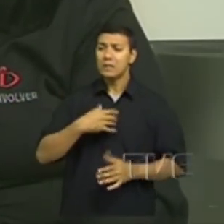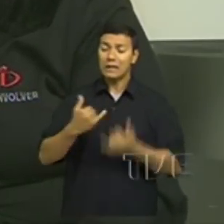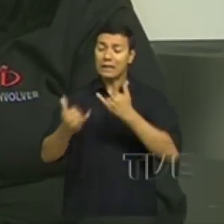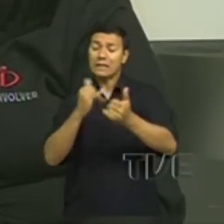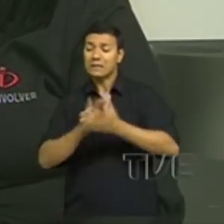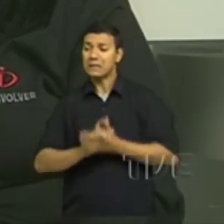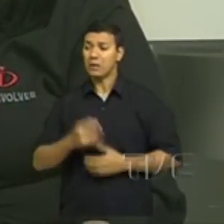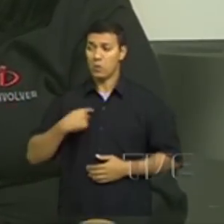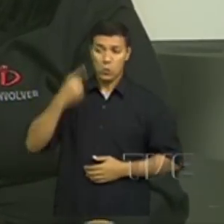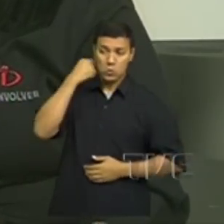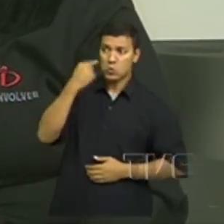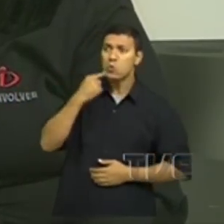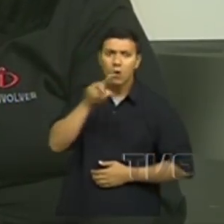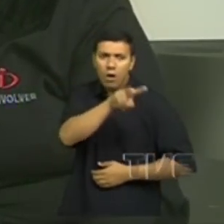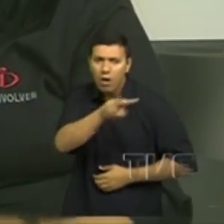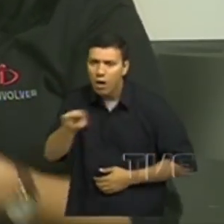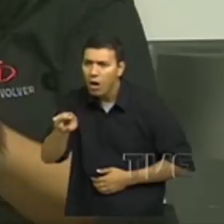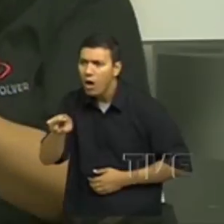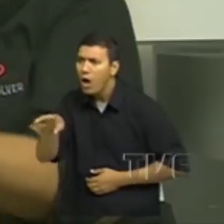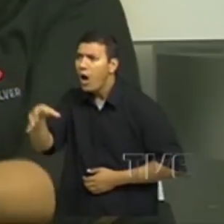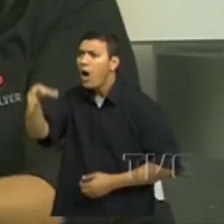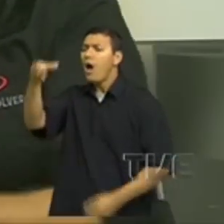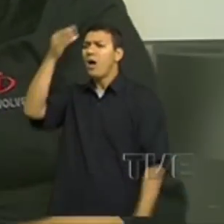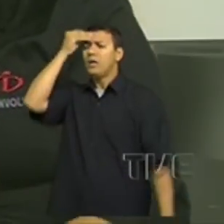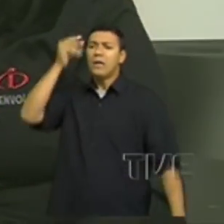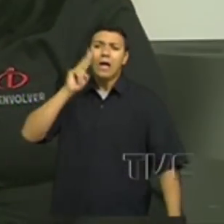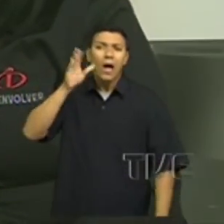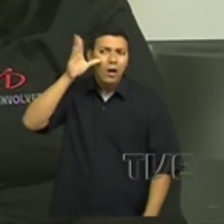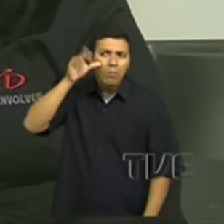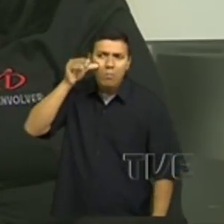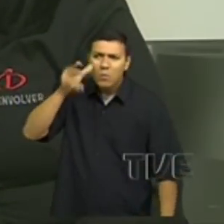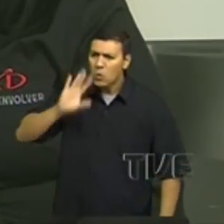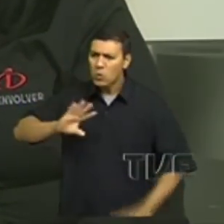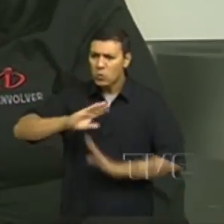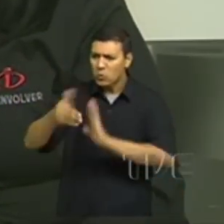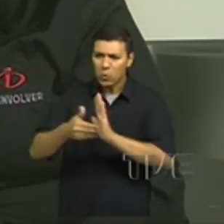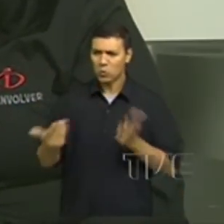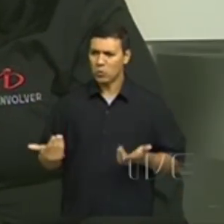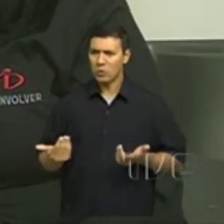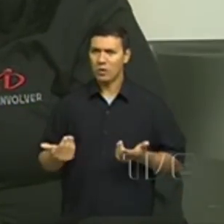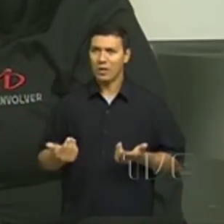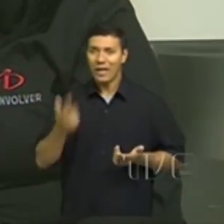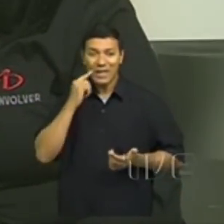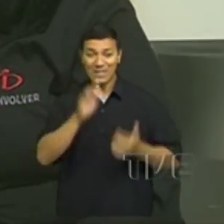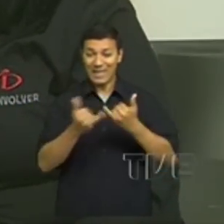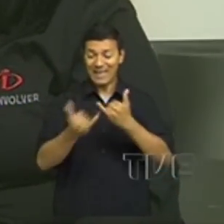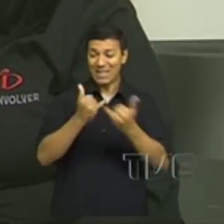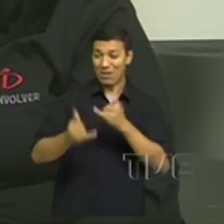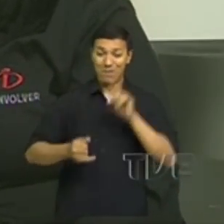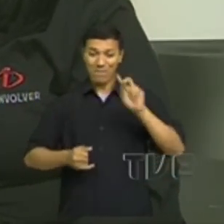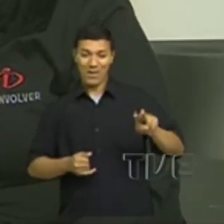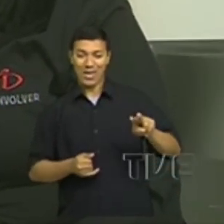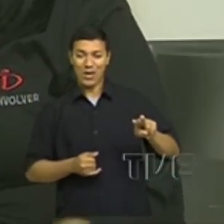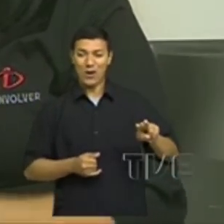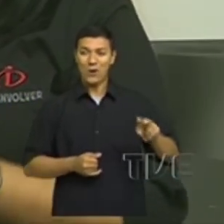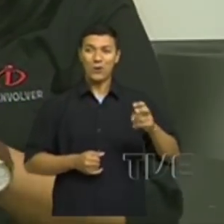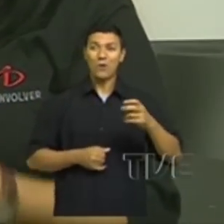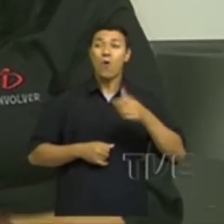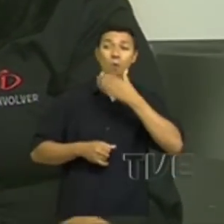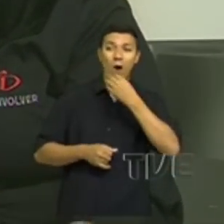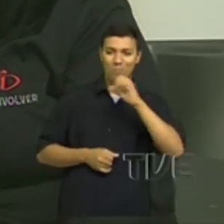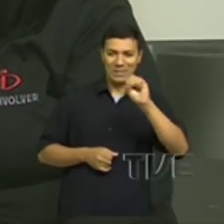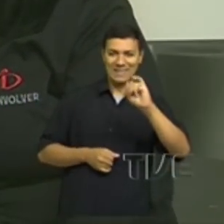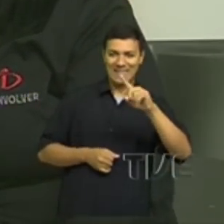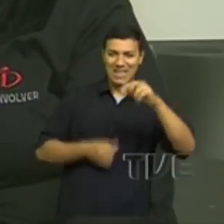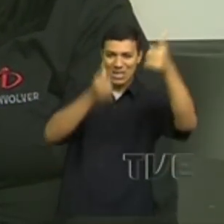deficiência auditiva ou surdez não vai conseguir perceber assim, utilizando a mesma cena que o Cid descreveu, né? A gente tem que dizer, é um